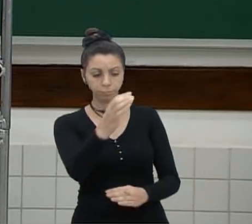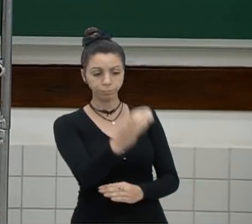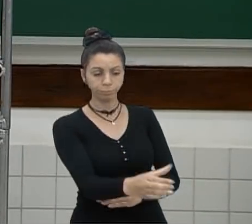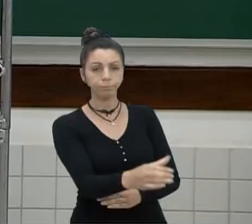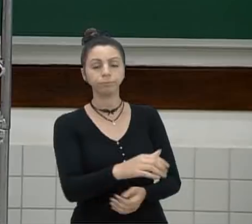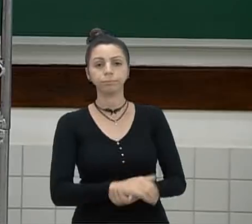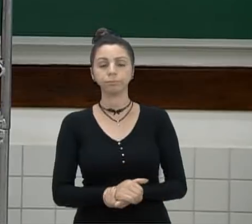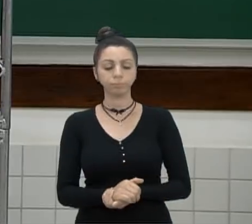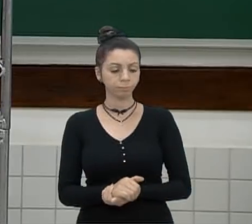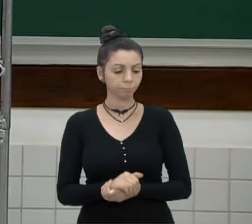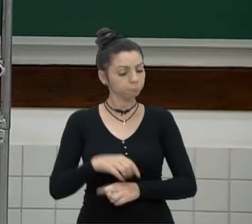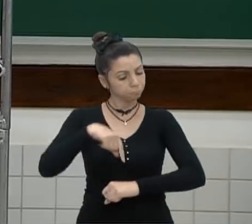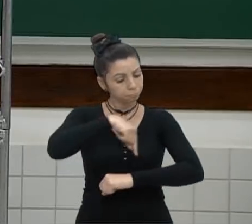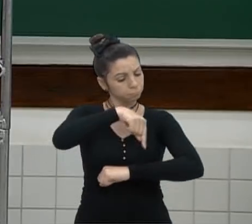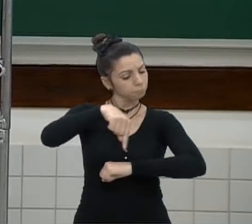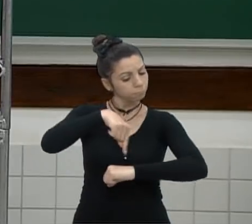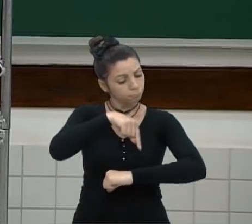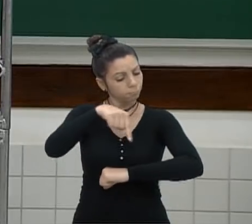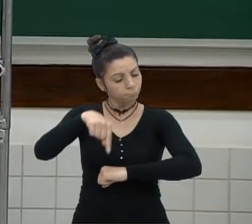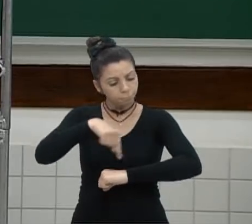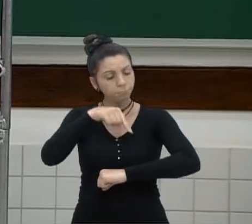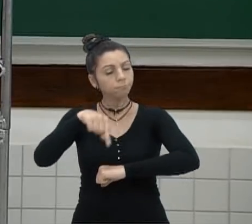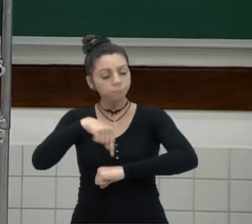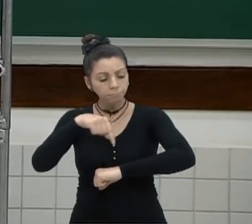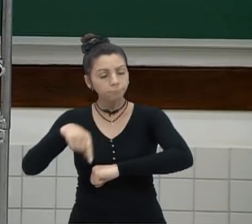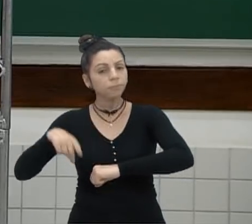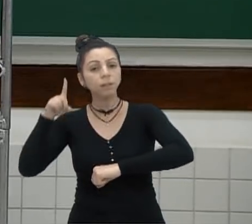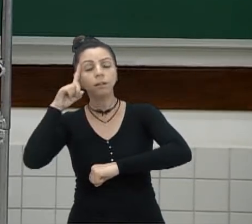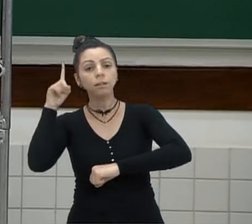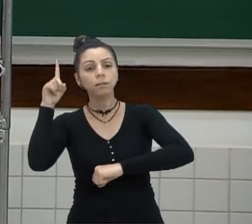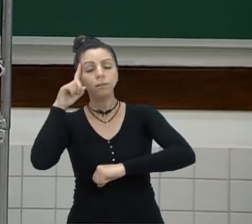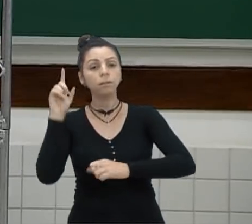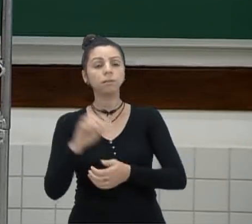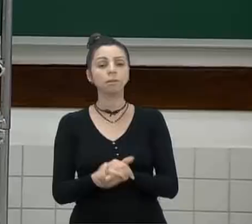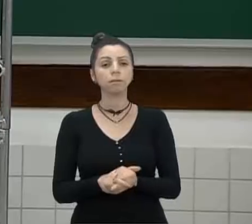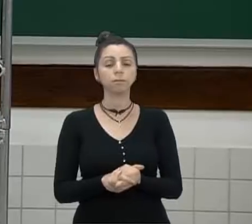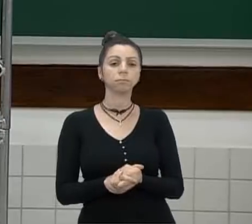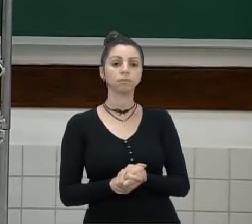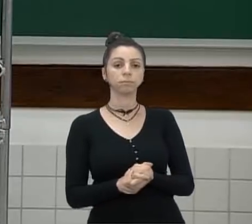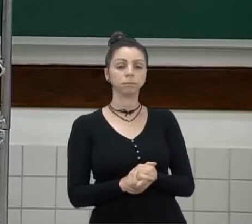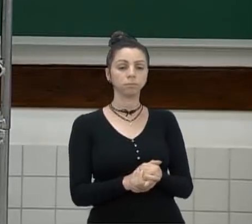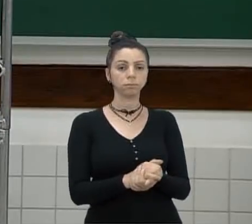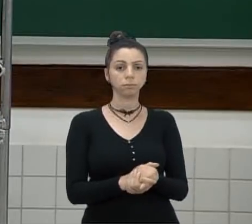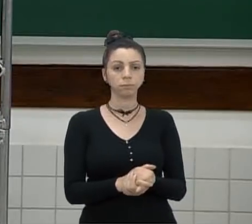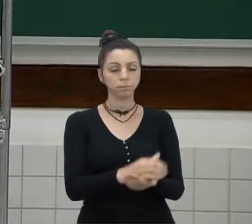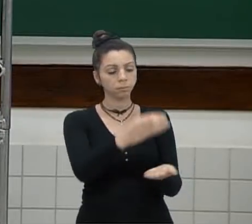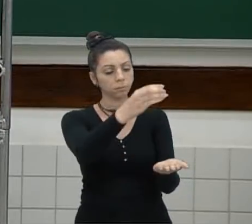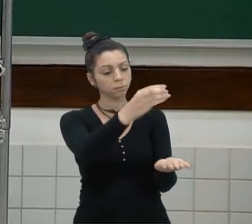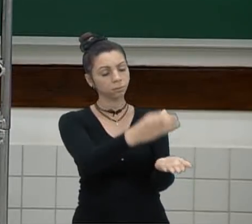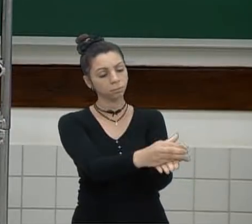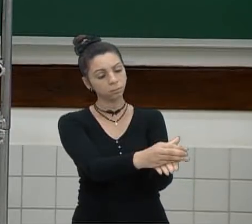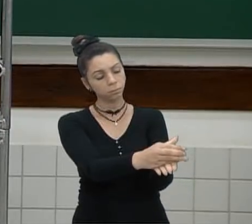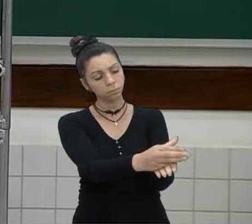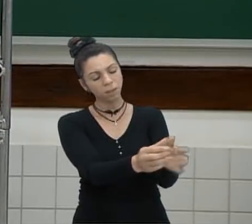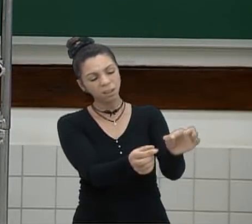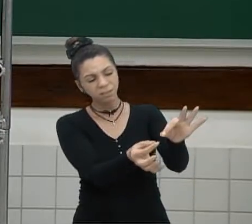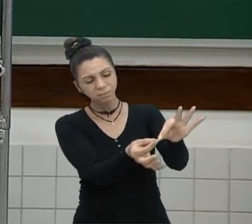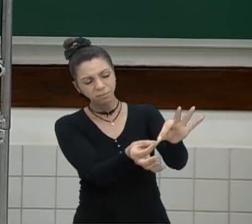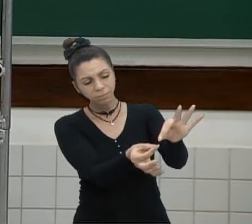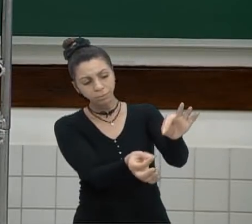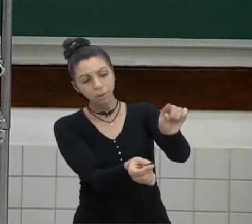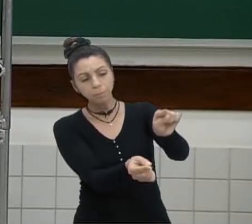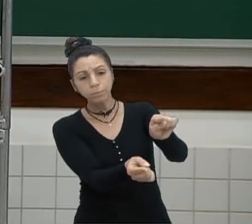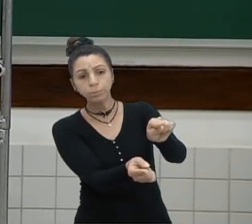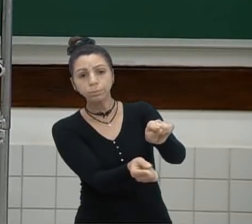passar algumas horas, alguns dias, e aquele nível da água, a quantidade de água naquele copo, vai até diminuir, mas não